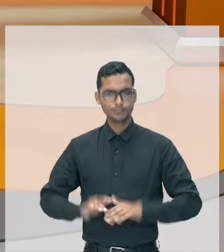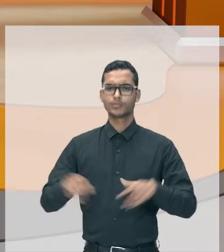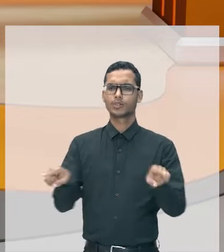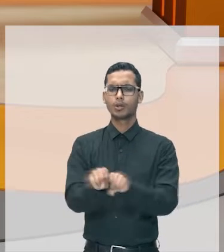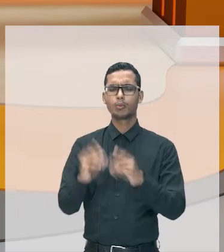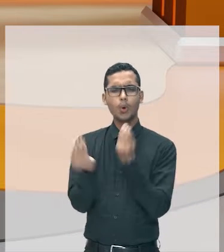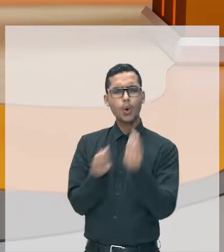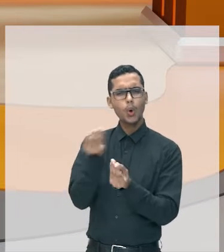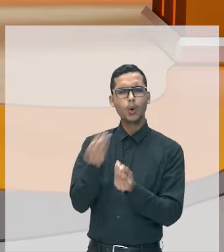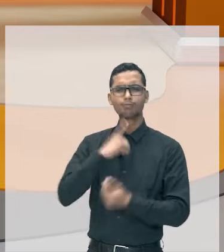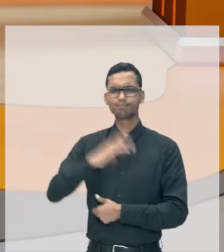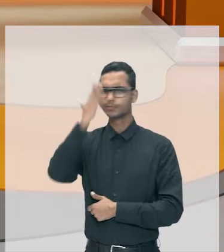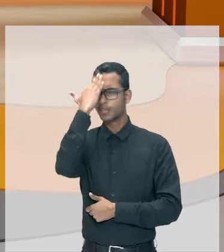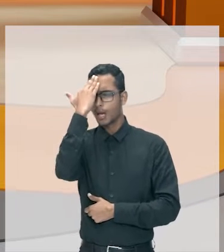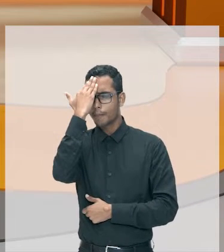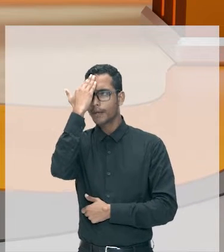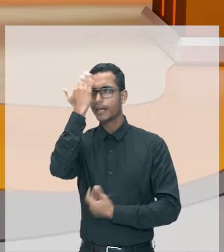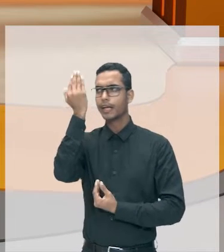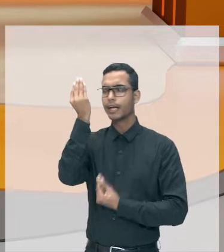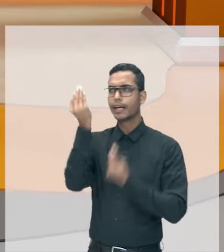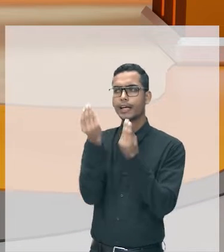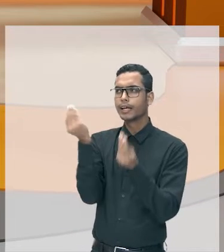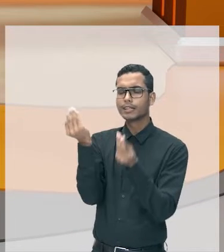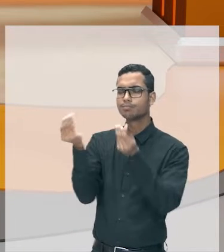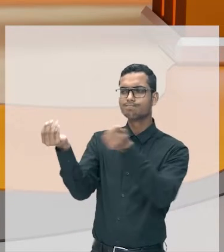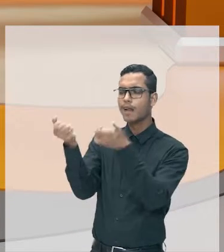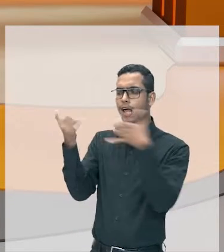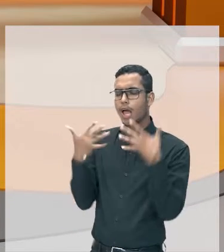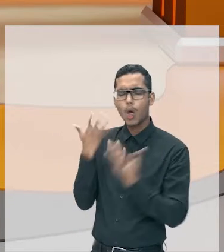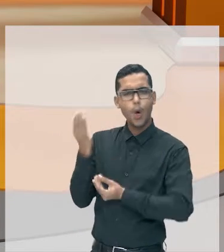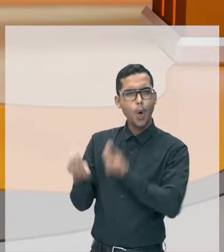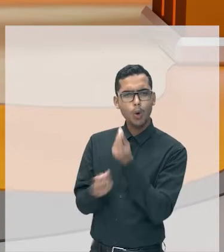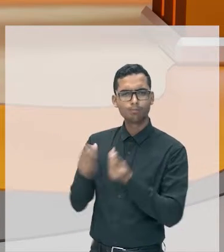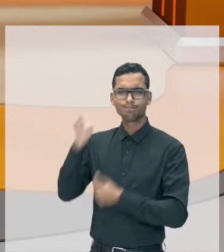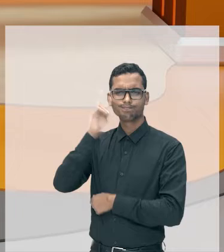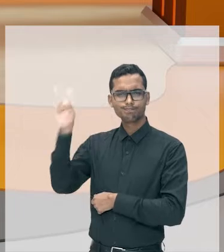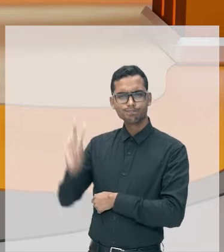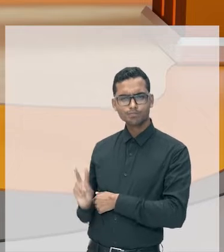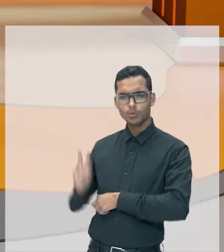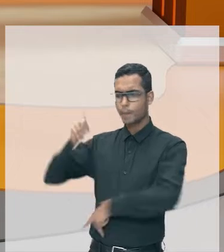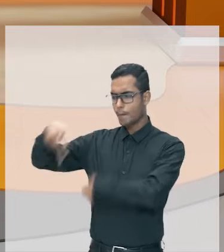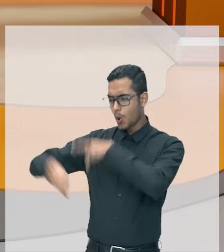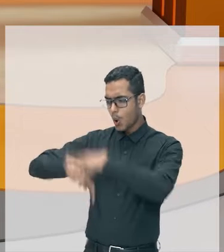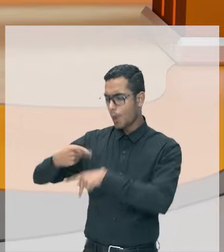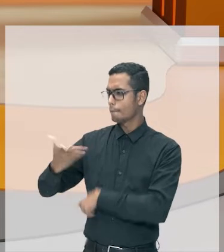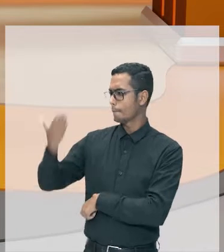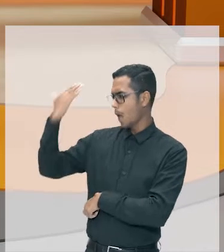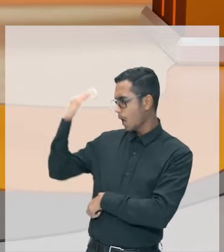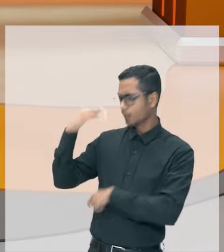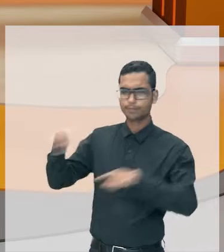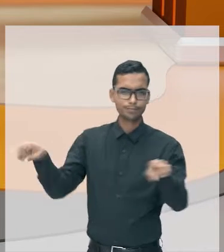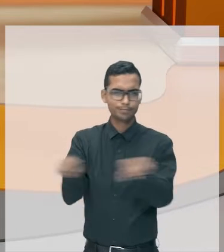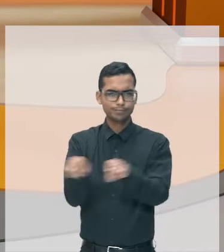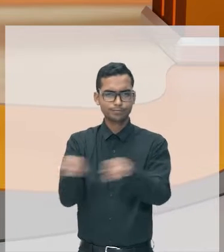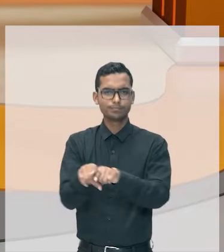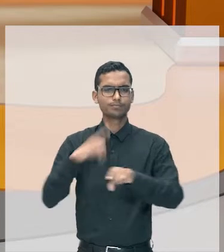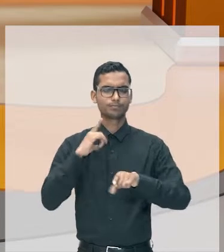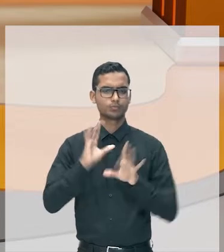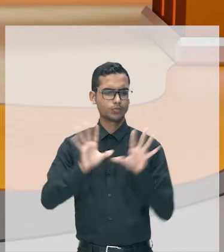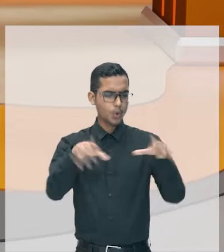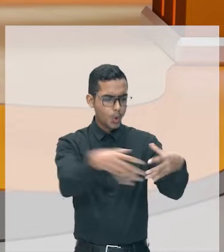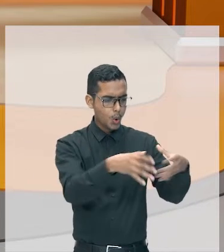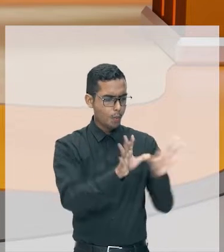como é que se sabe, como é que se conta essa história desses povos, dessas civilizações, desses